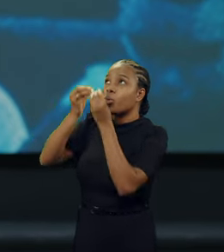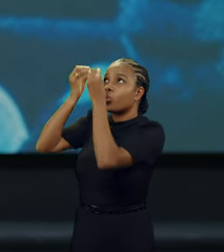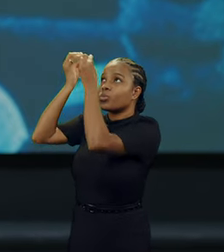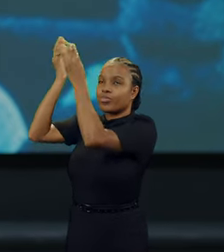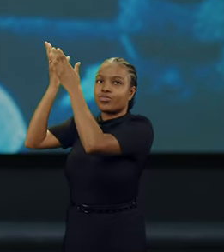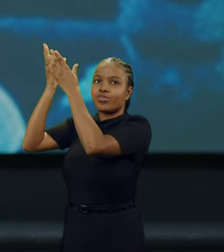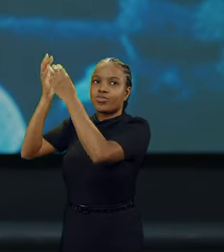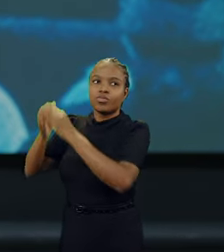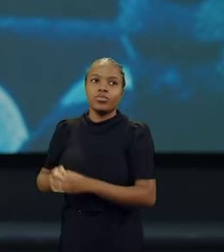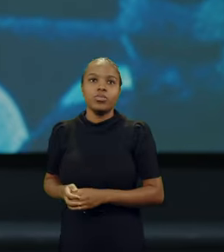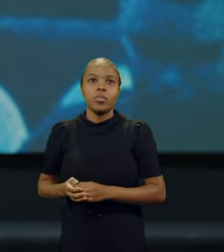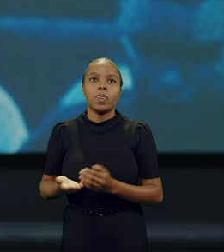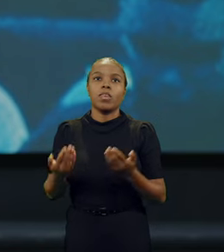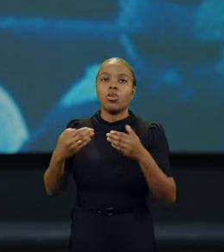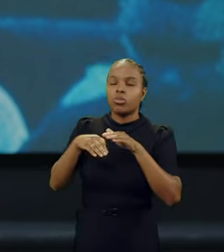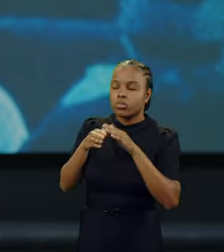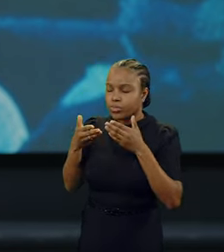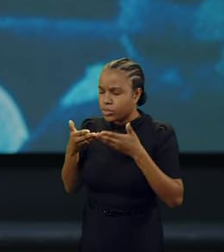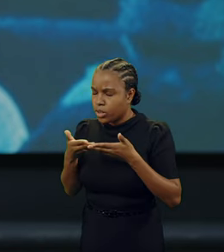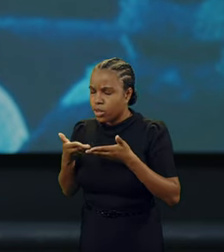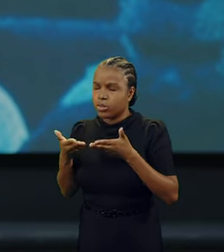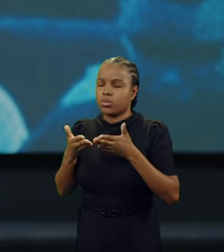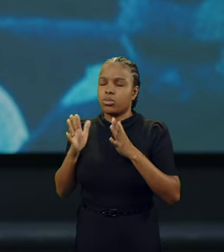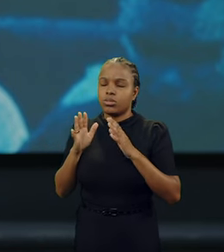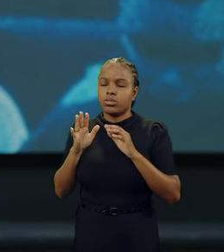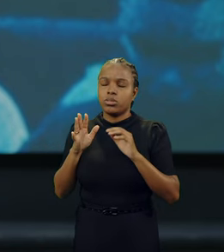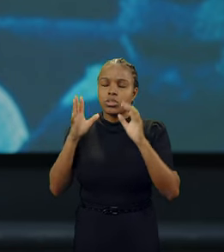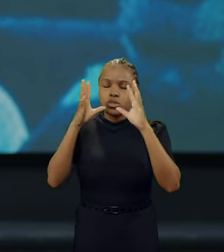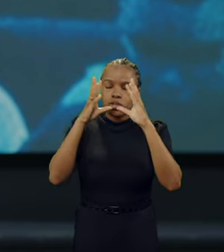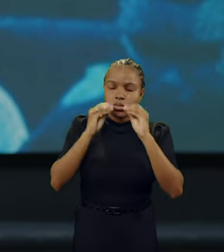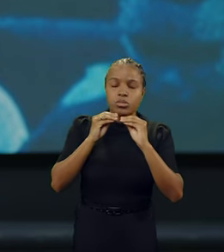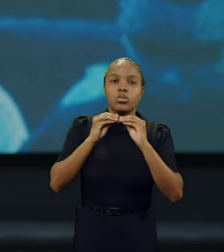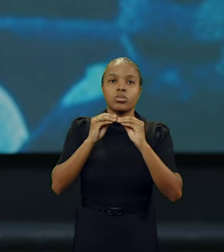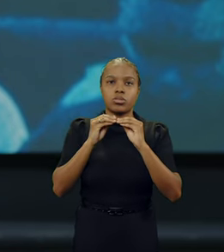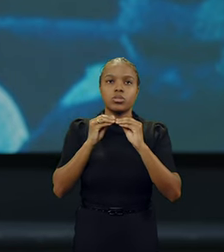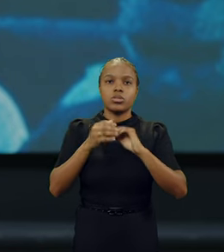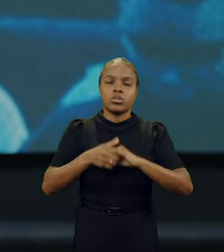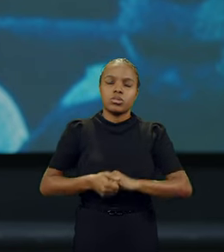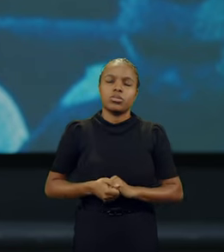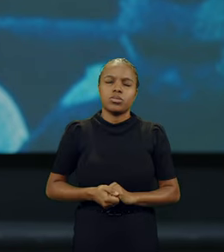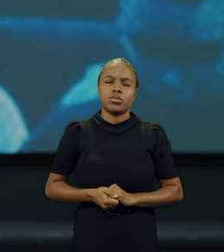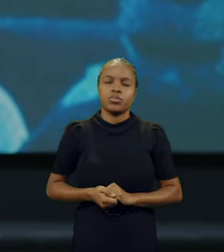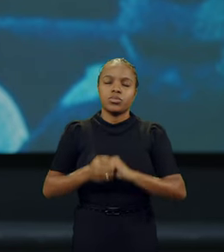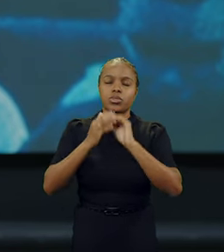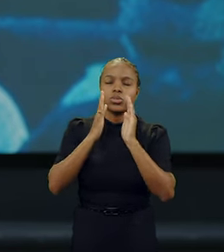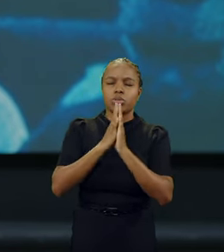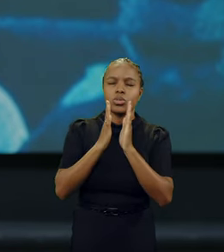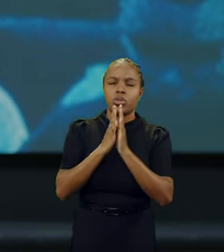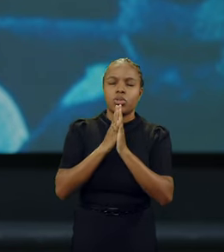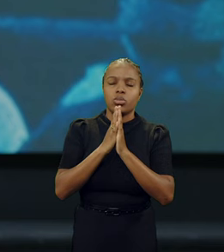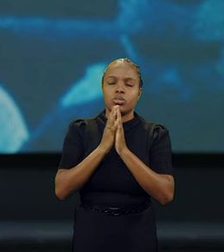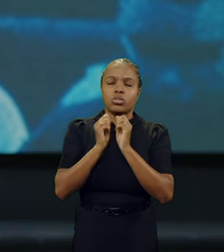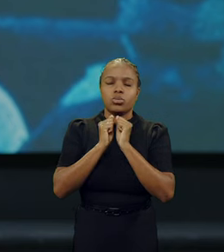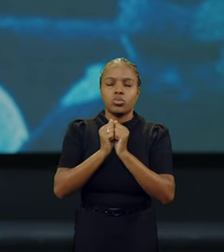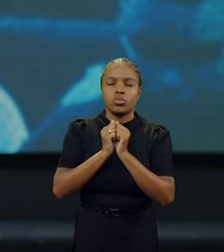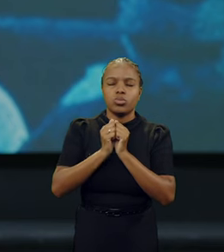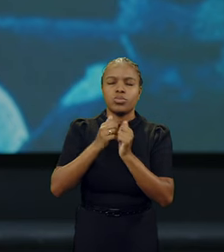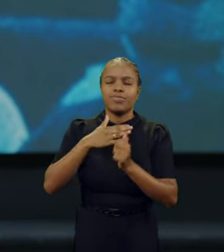Curve a sua cabeça, fechem os teus olhos e orem dizendo assim: meu